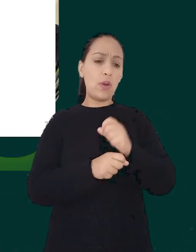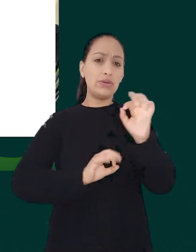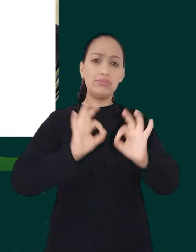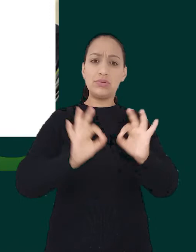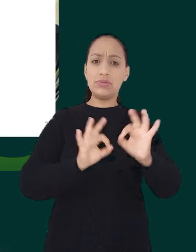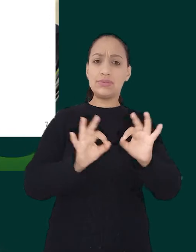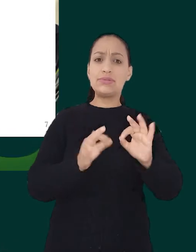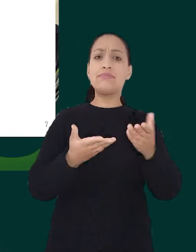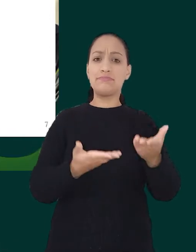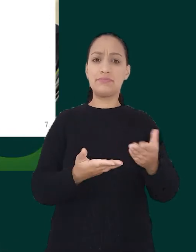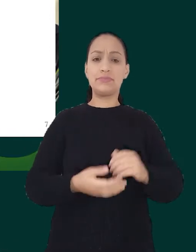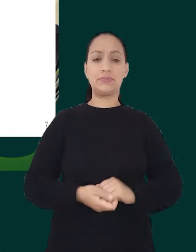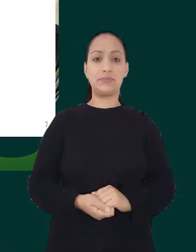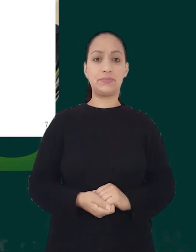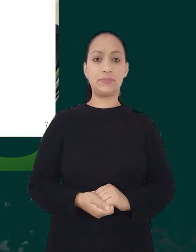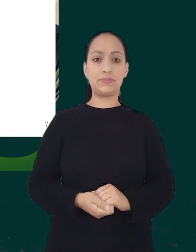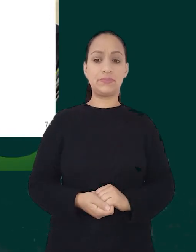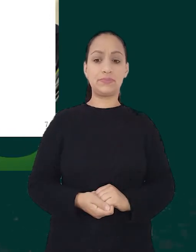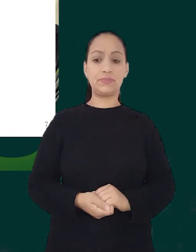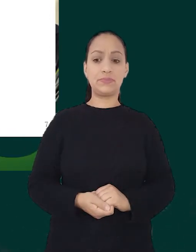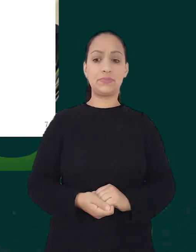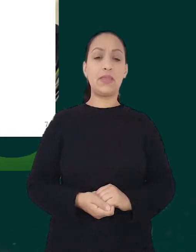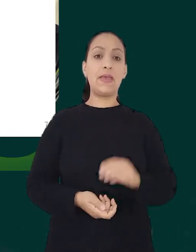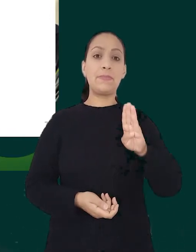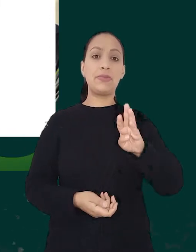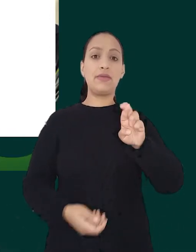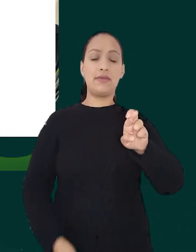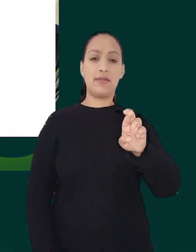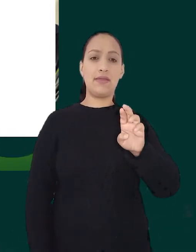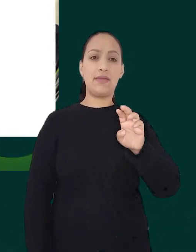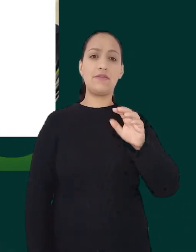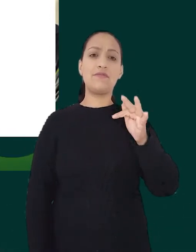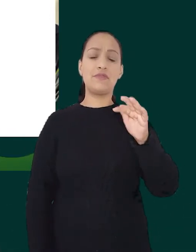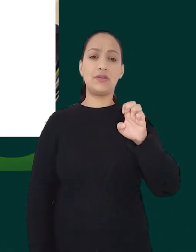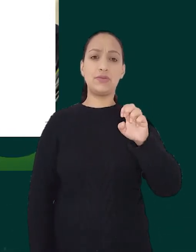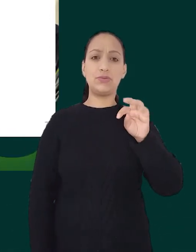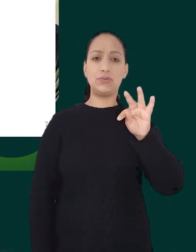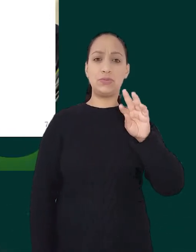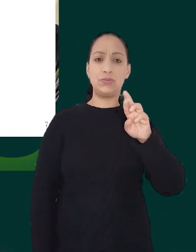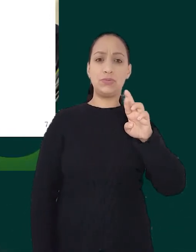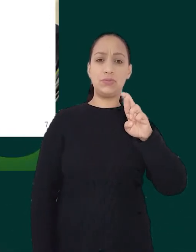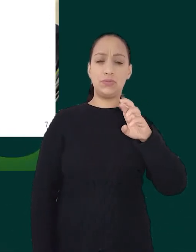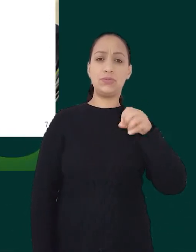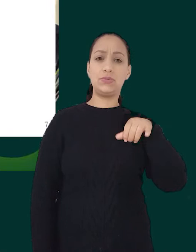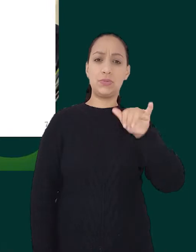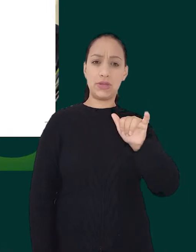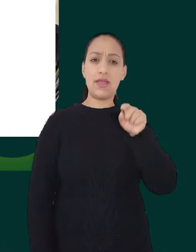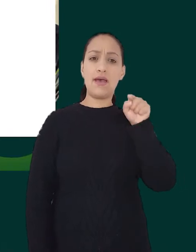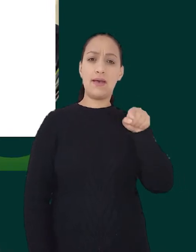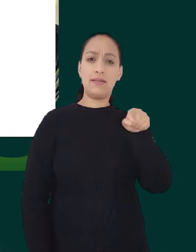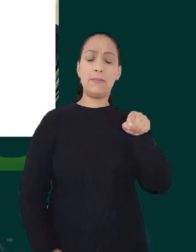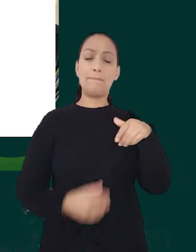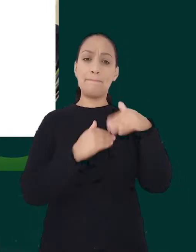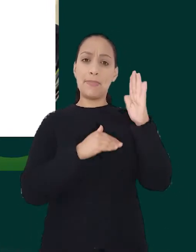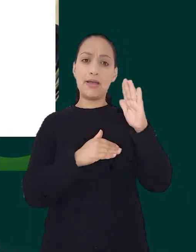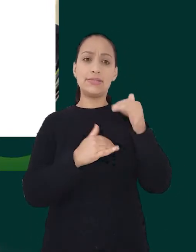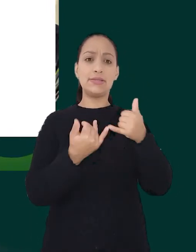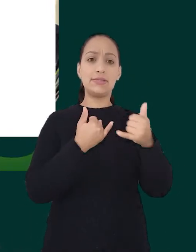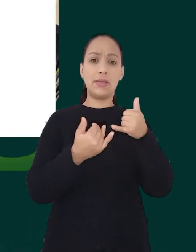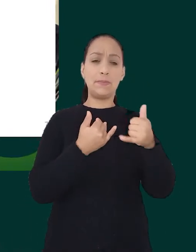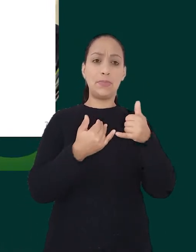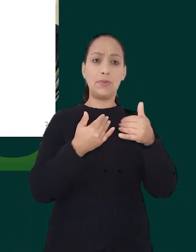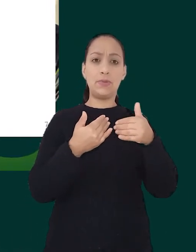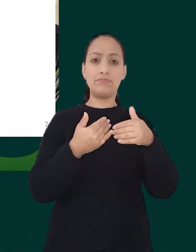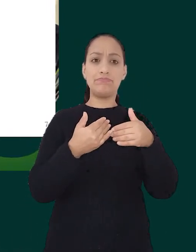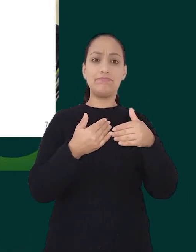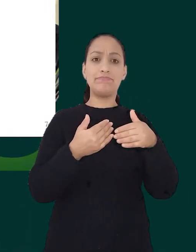essa behavior tree. E essa behavior tree, ela, quanto mais quanto mais lacunas,